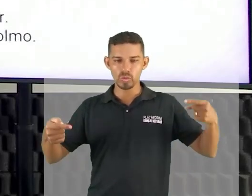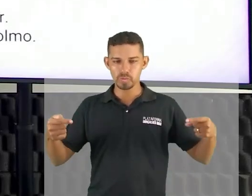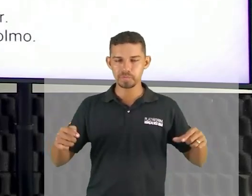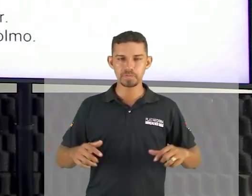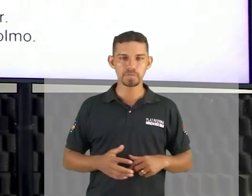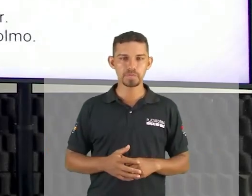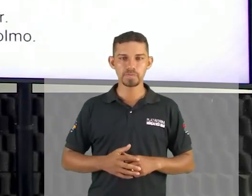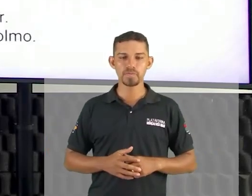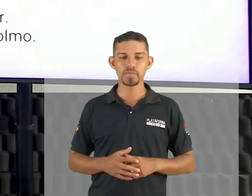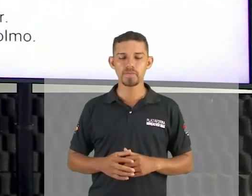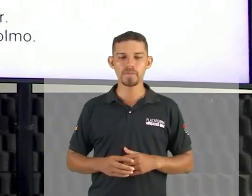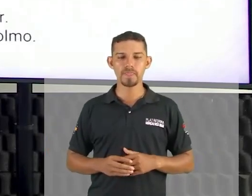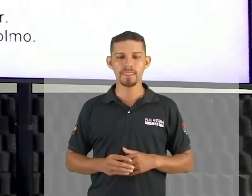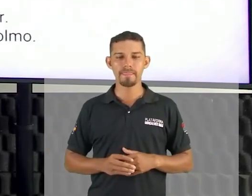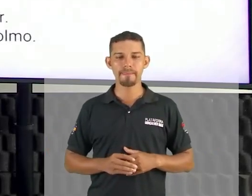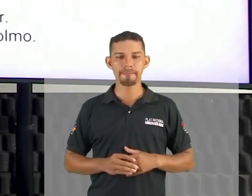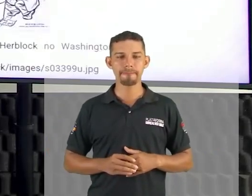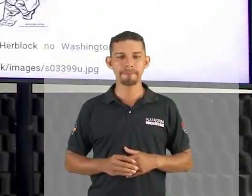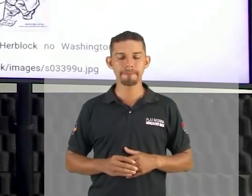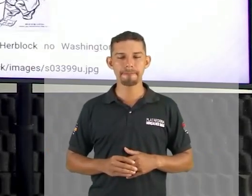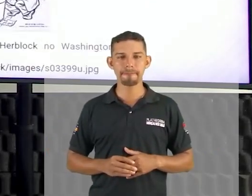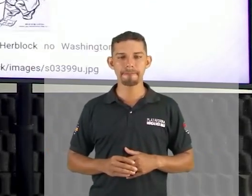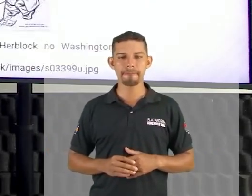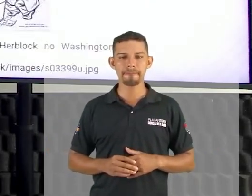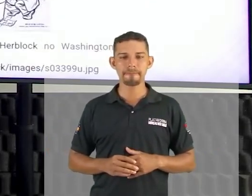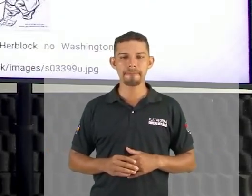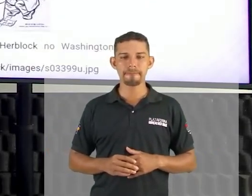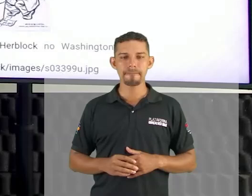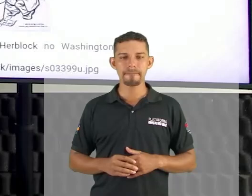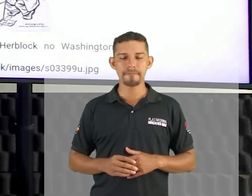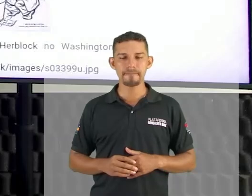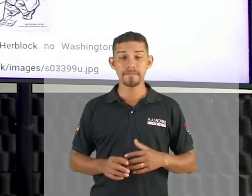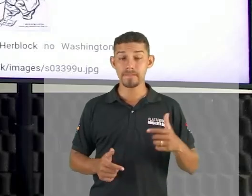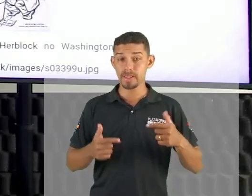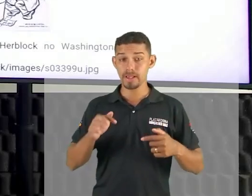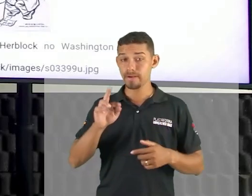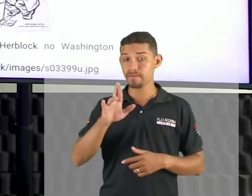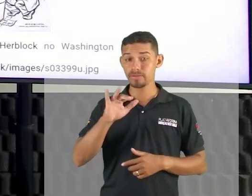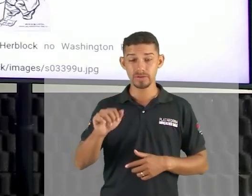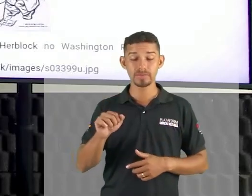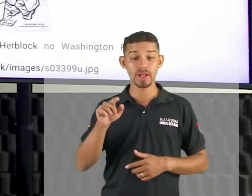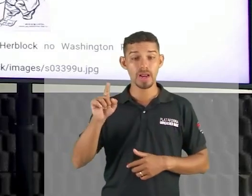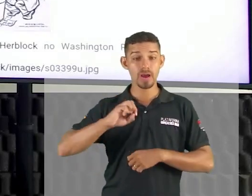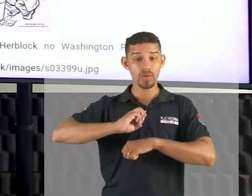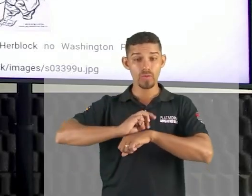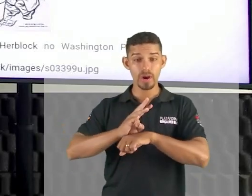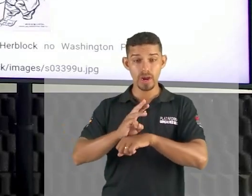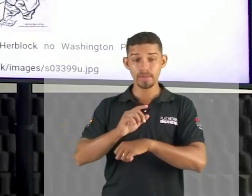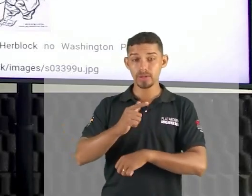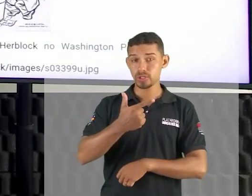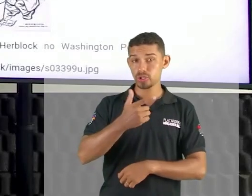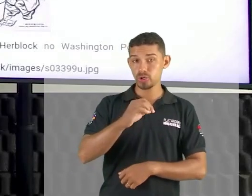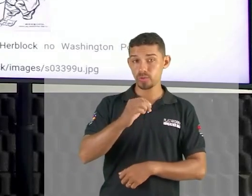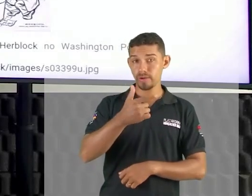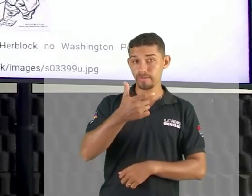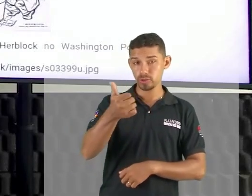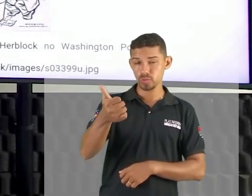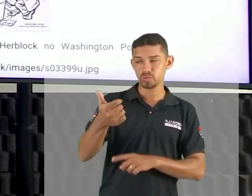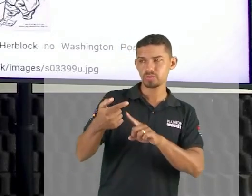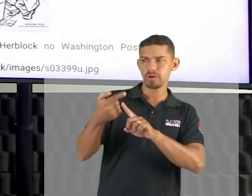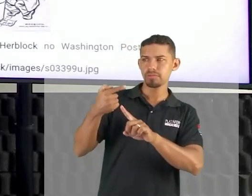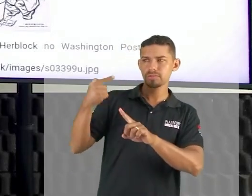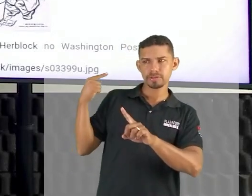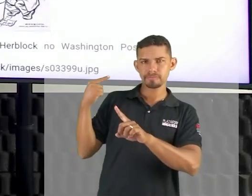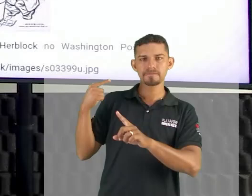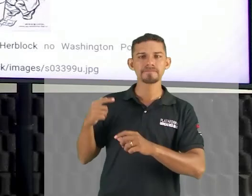Ok? Vamos para mais uma questão da Guerra Fria. Essa questão aqui caiu na UEMA em 2021, né? Bem pertinho